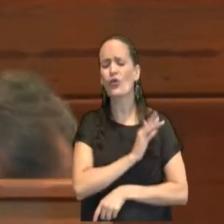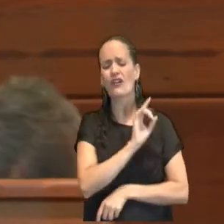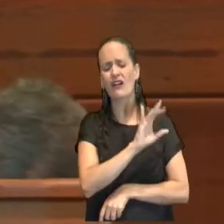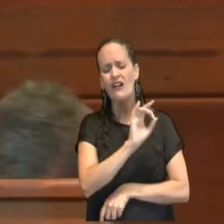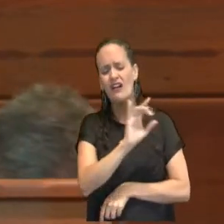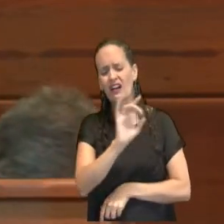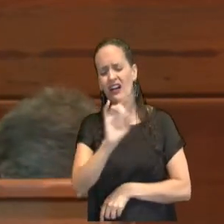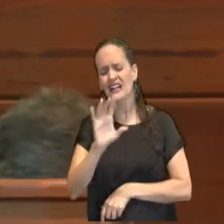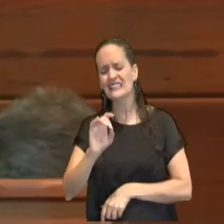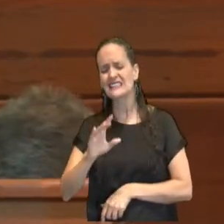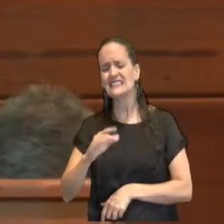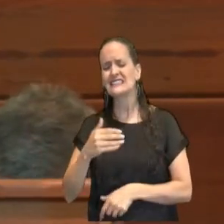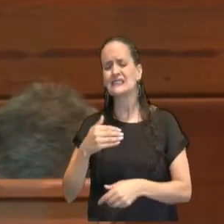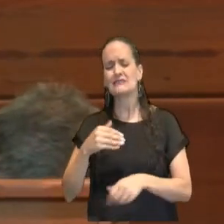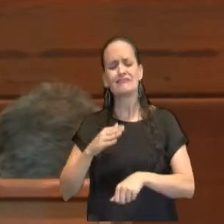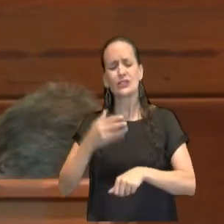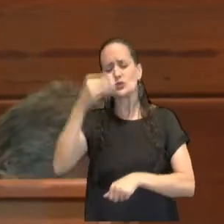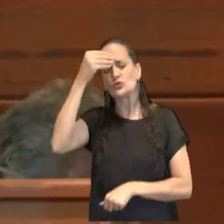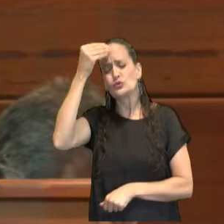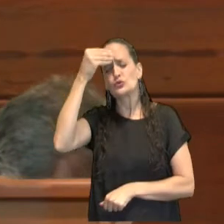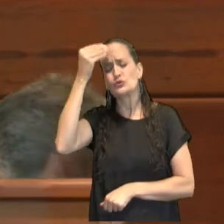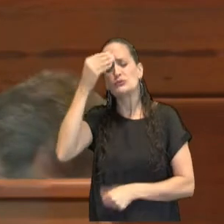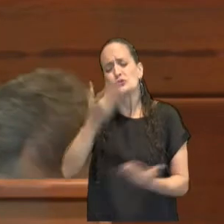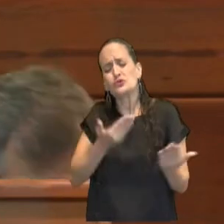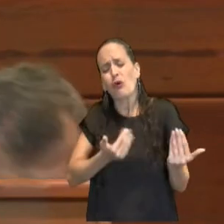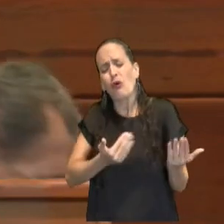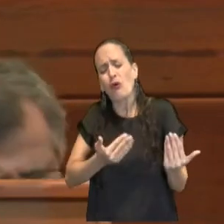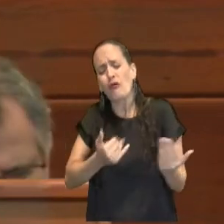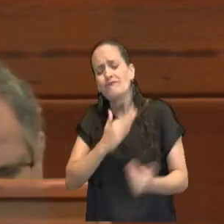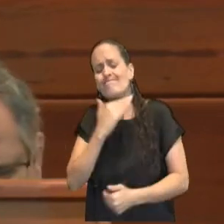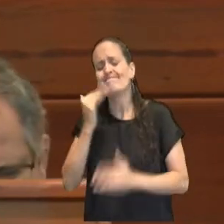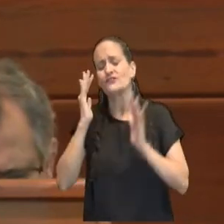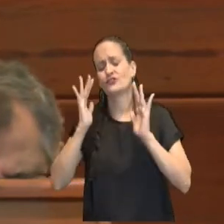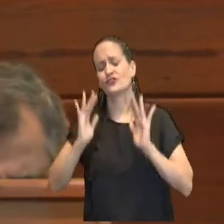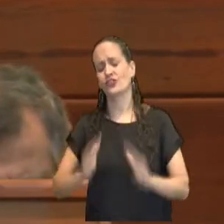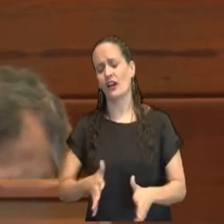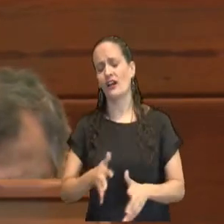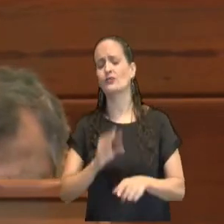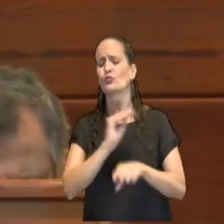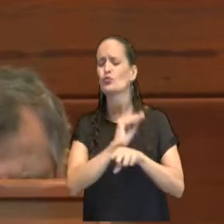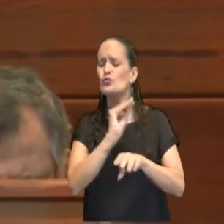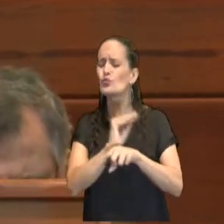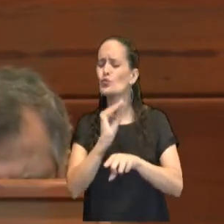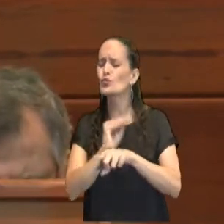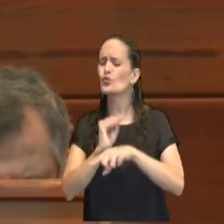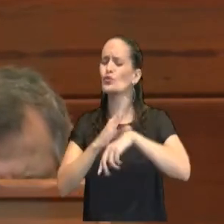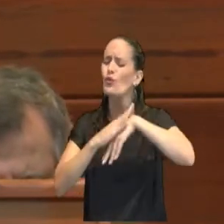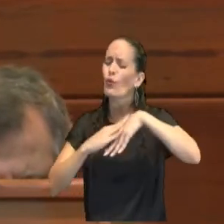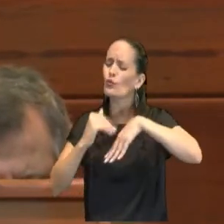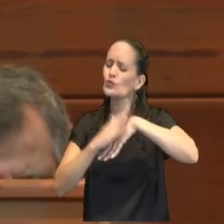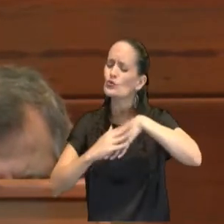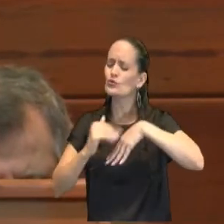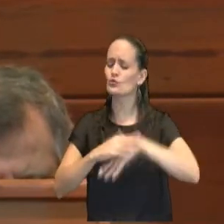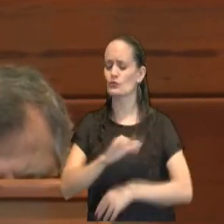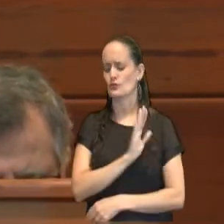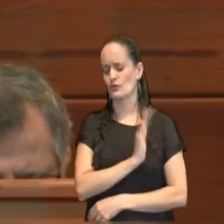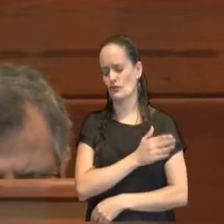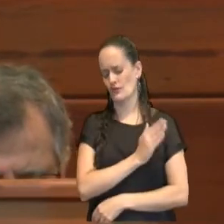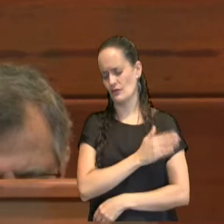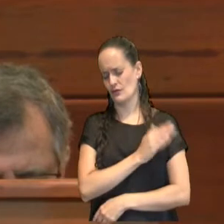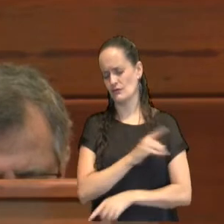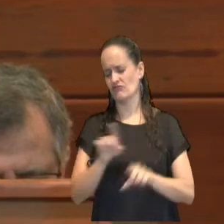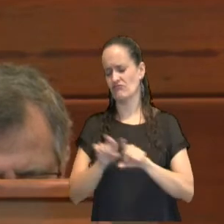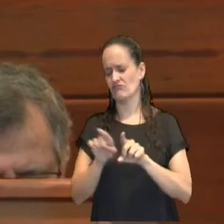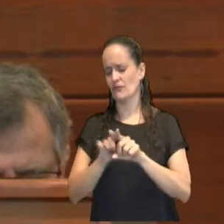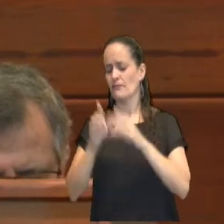aquela morte tão prematura daquela jovem, Senhor, cuida daquela família e console os corações. Queremos interceder